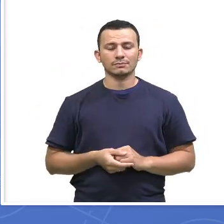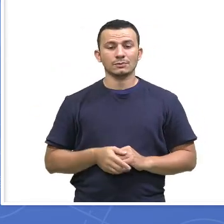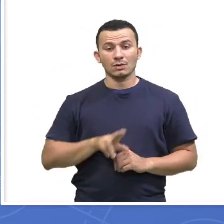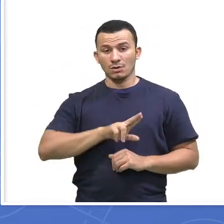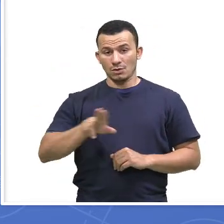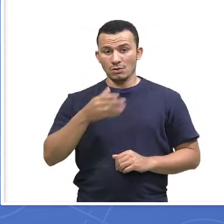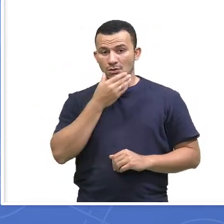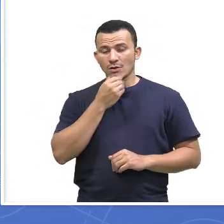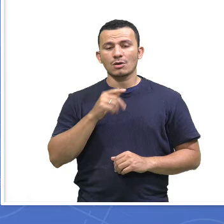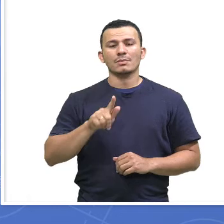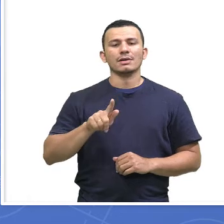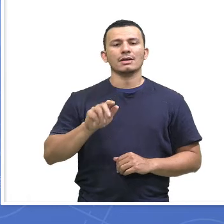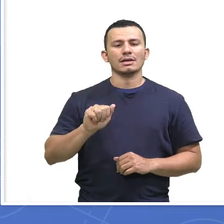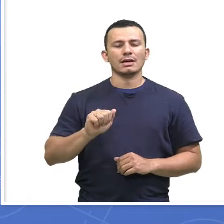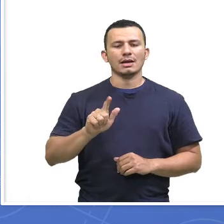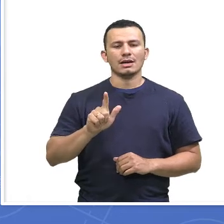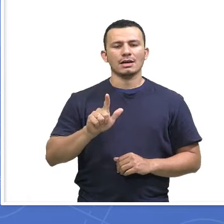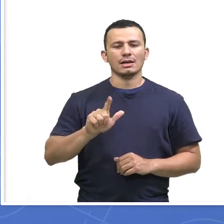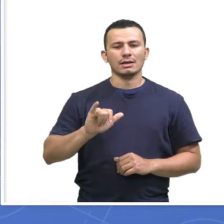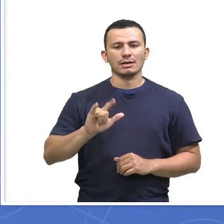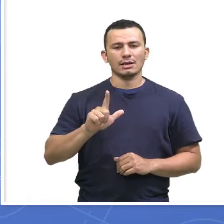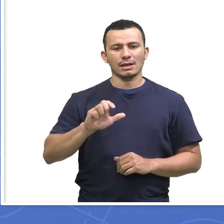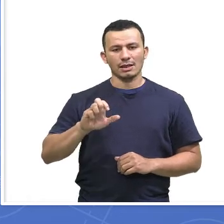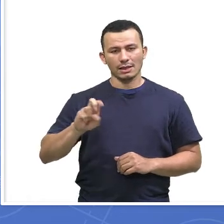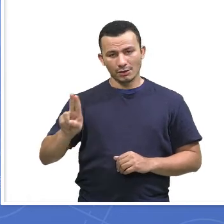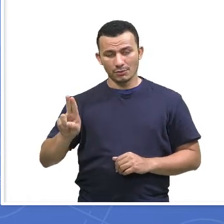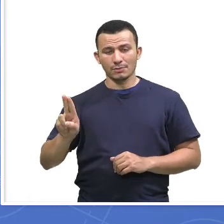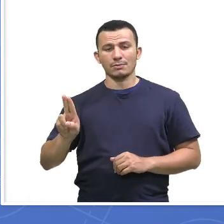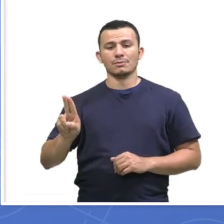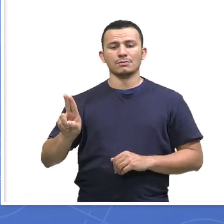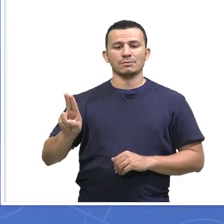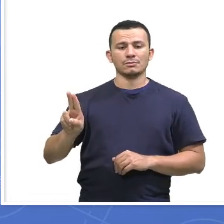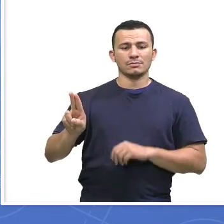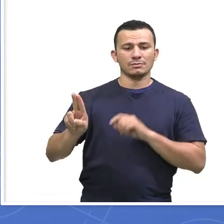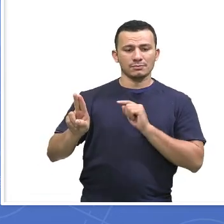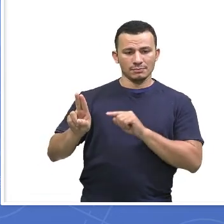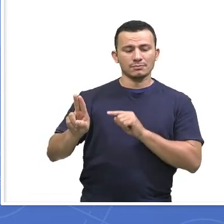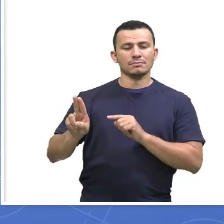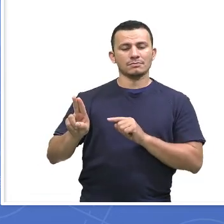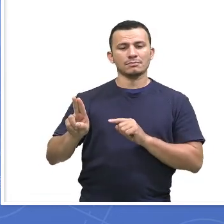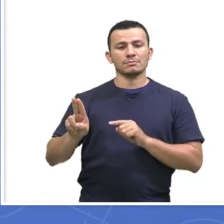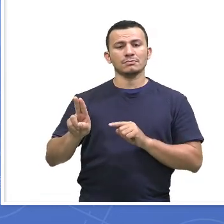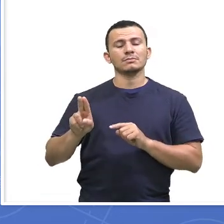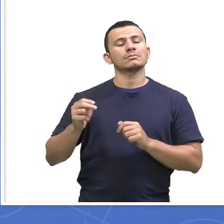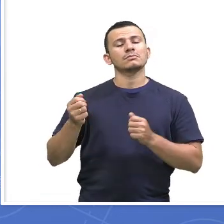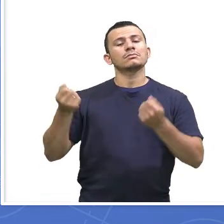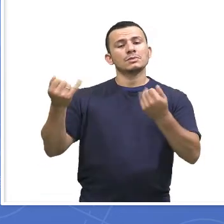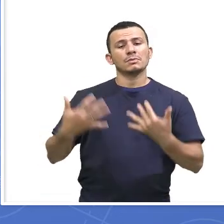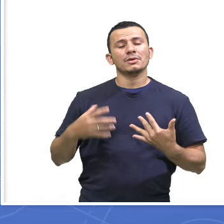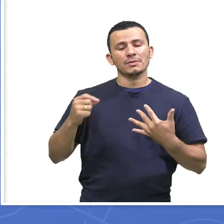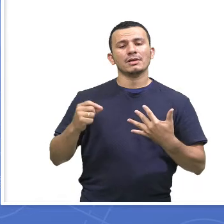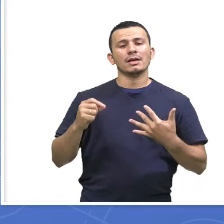Galileu Galilei, né? Vocês conhecem, né? Kepler diz que o universo